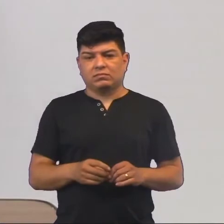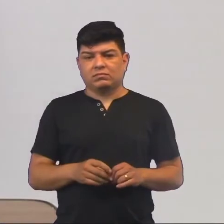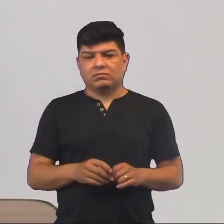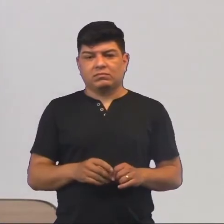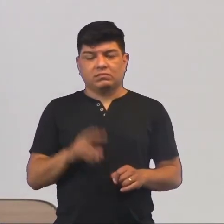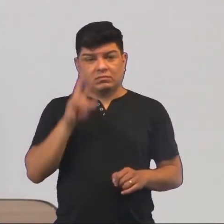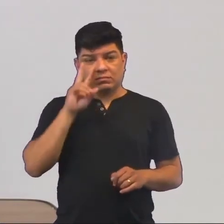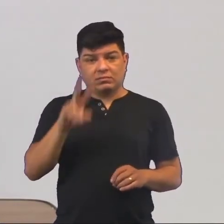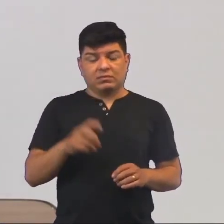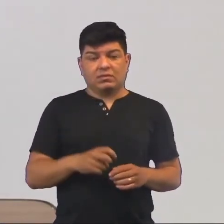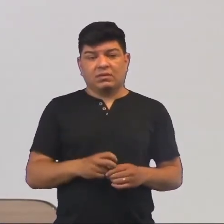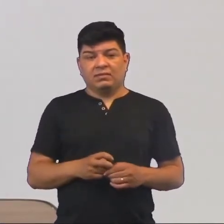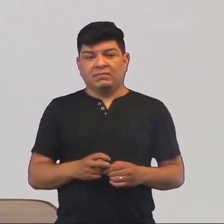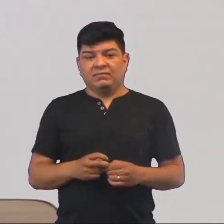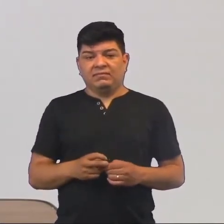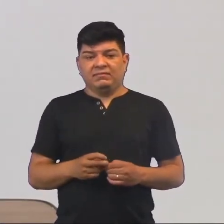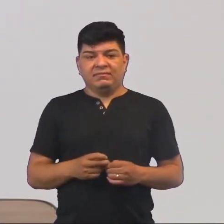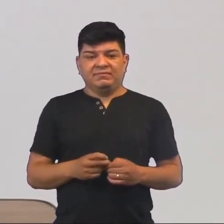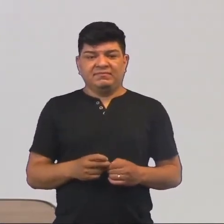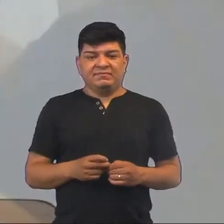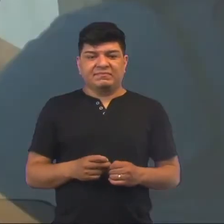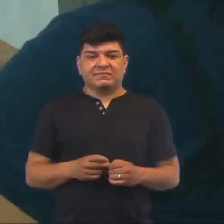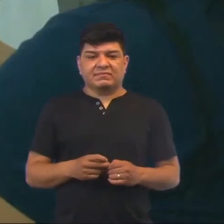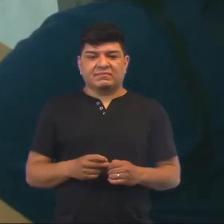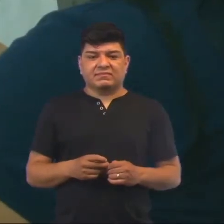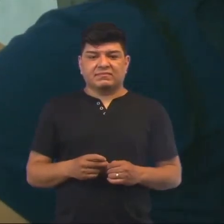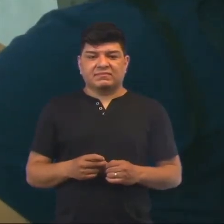Vamos ver? Se tem